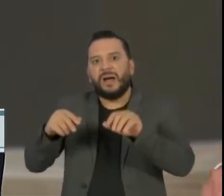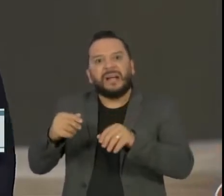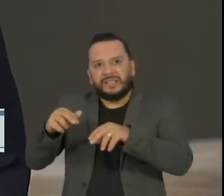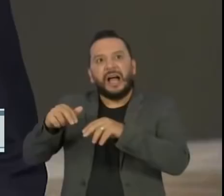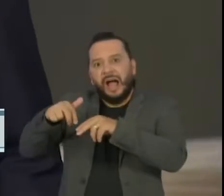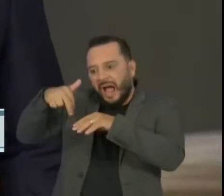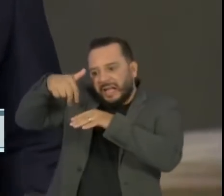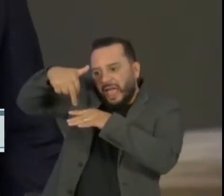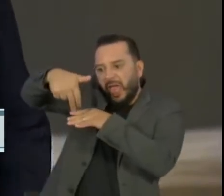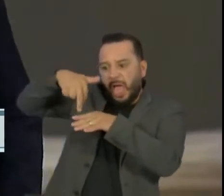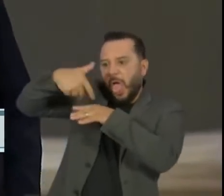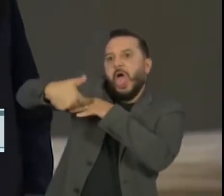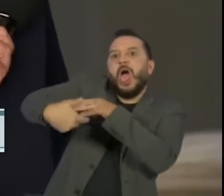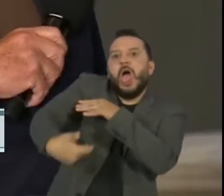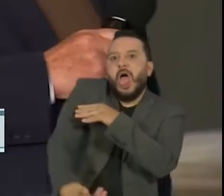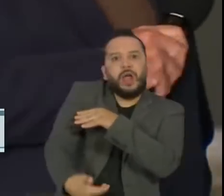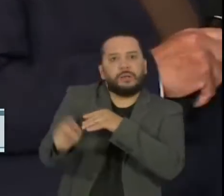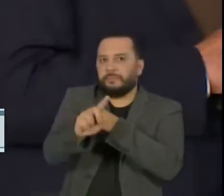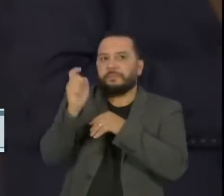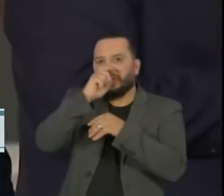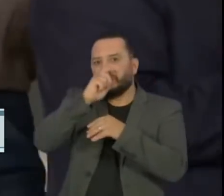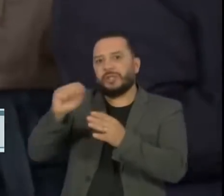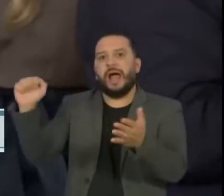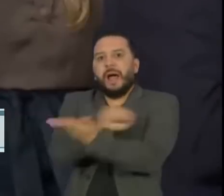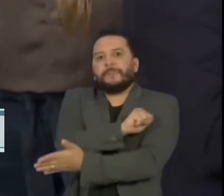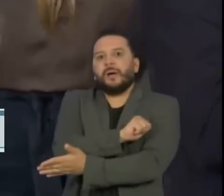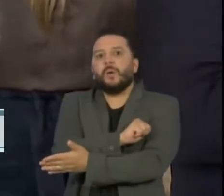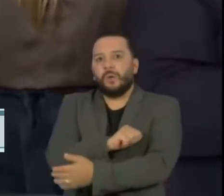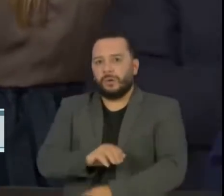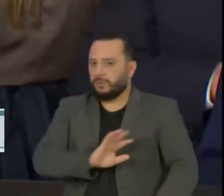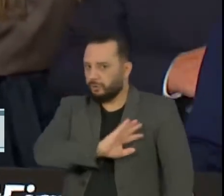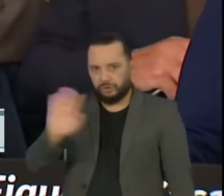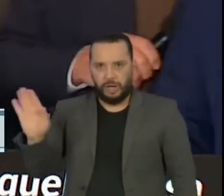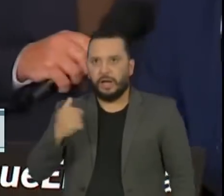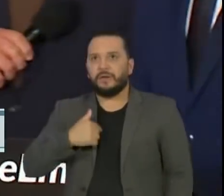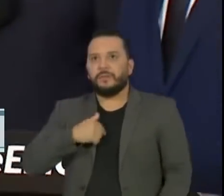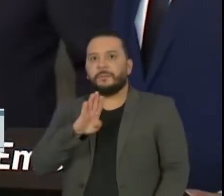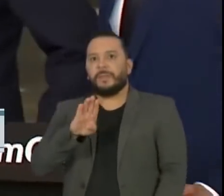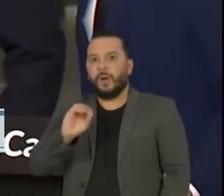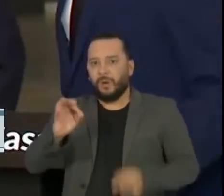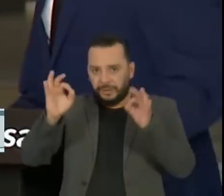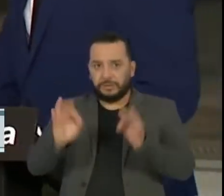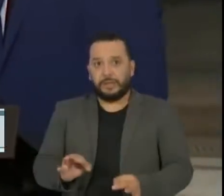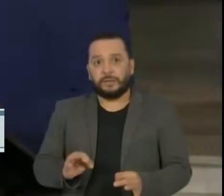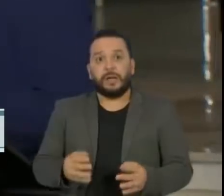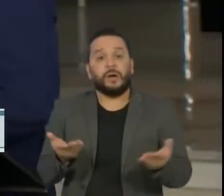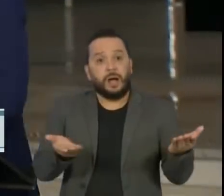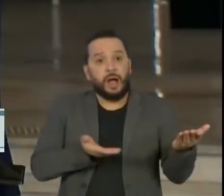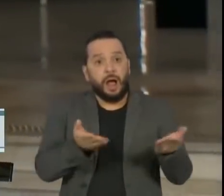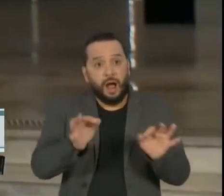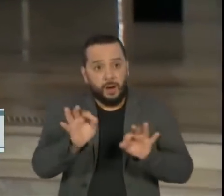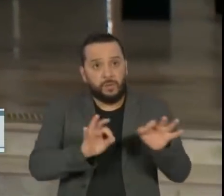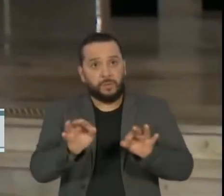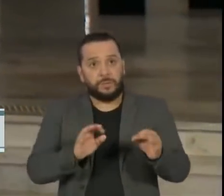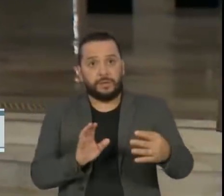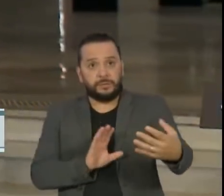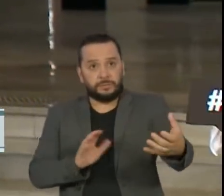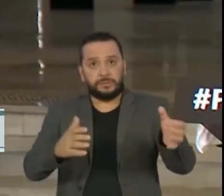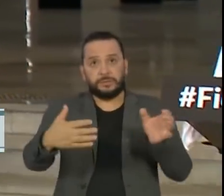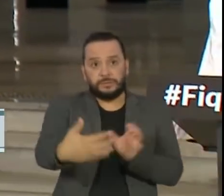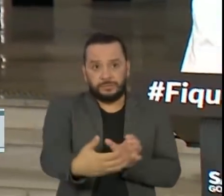obrigado. Obrigado. Vou pedir ao general para permanecer aqui conosco. Você só virar o púlpito ao contrário.